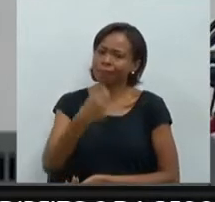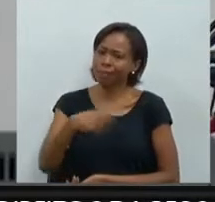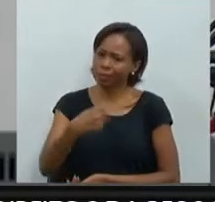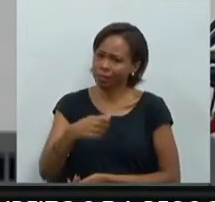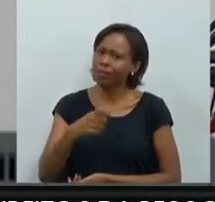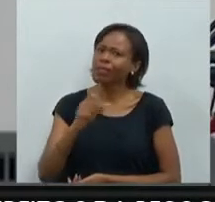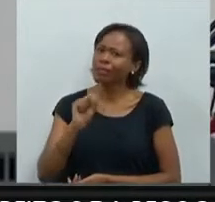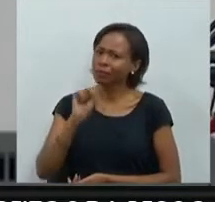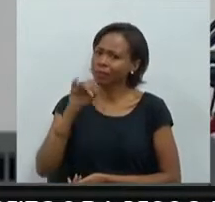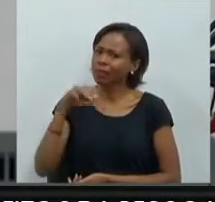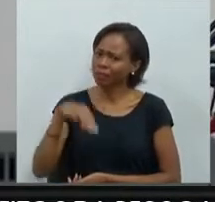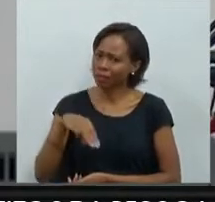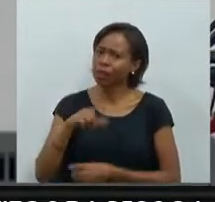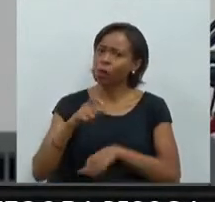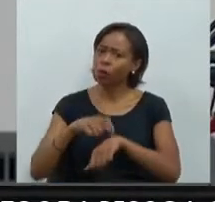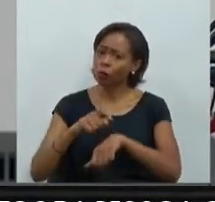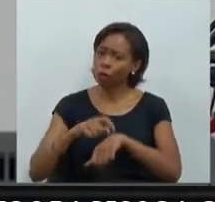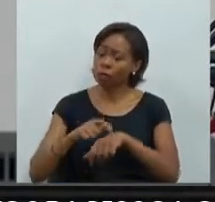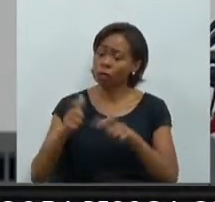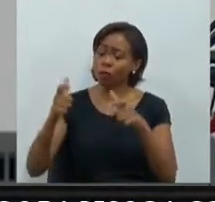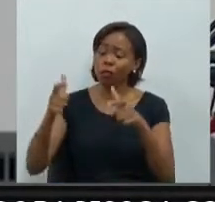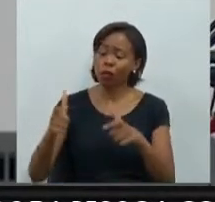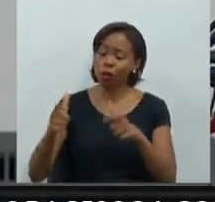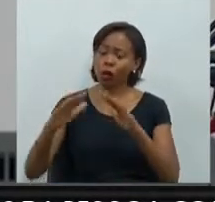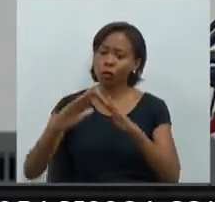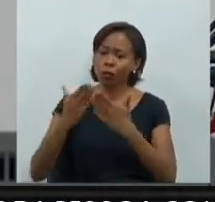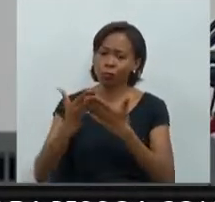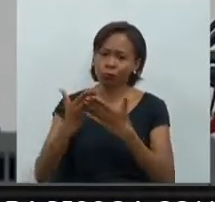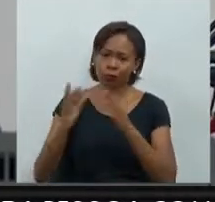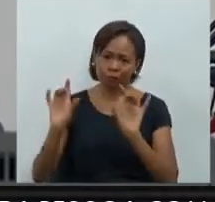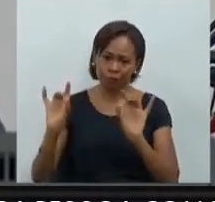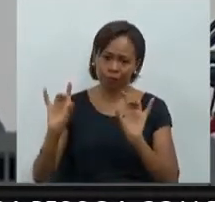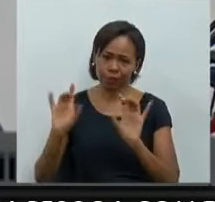tempo lá deles, desse caminhar deles.